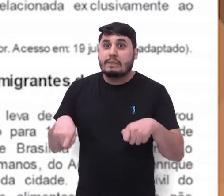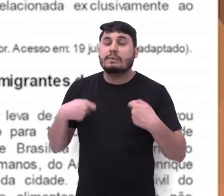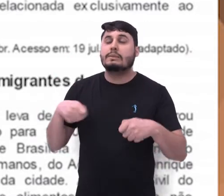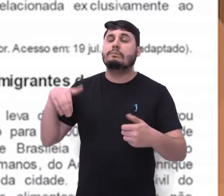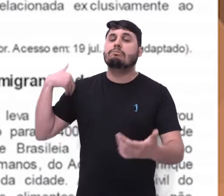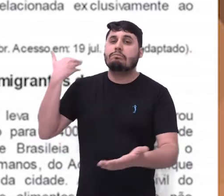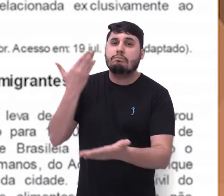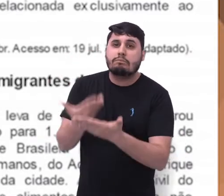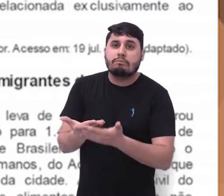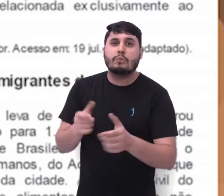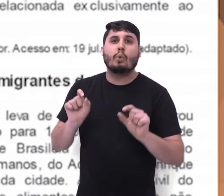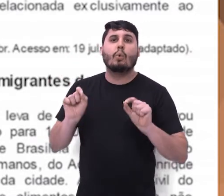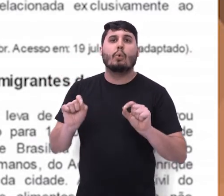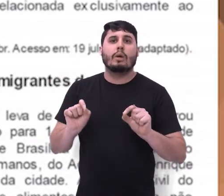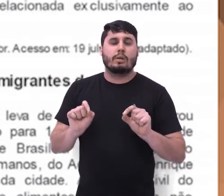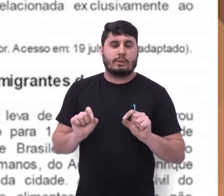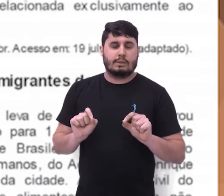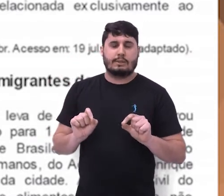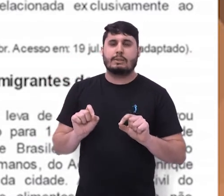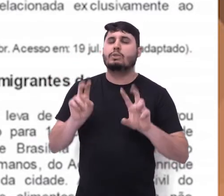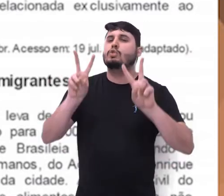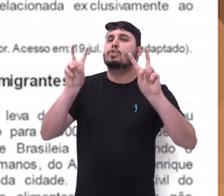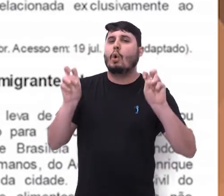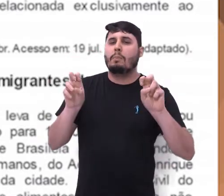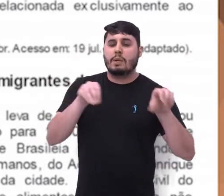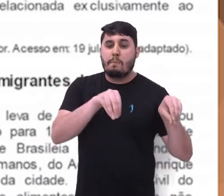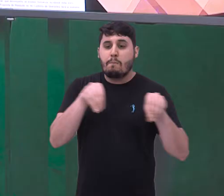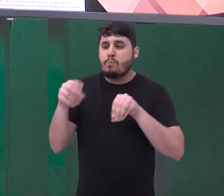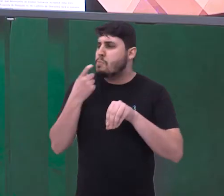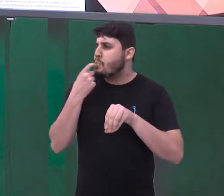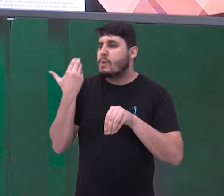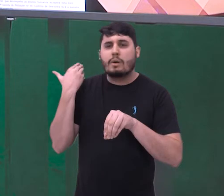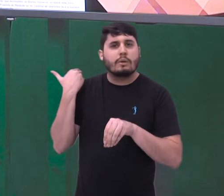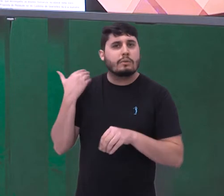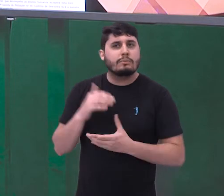de tratar sobre deslocamentos mais recentes.